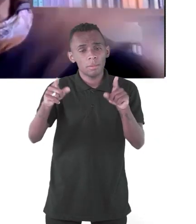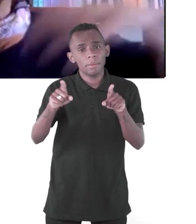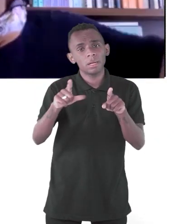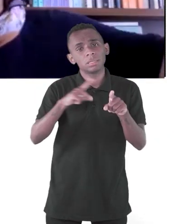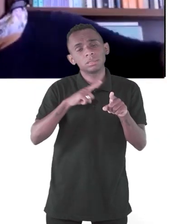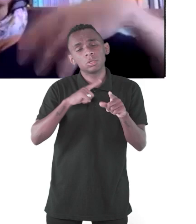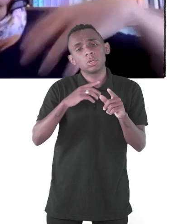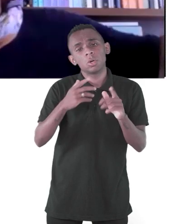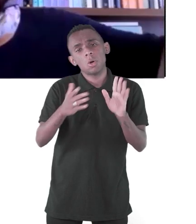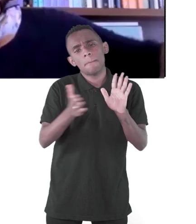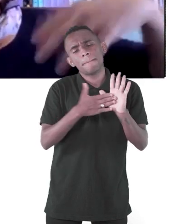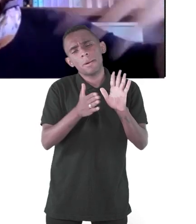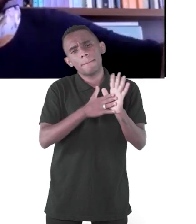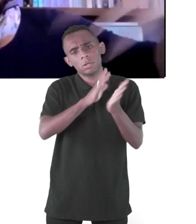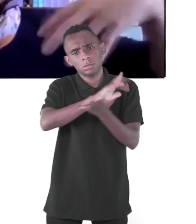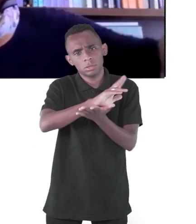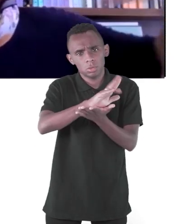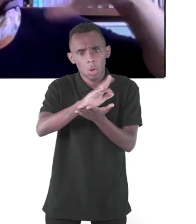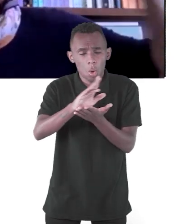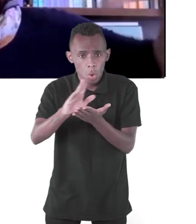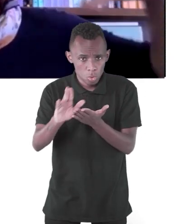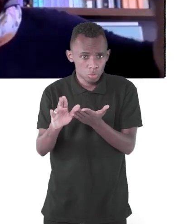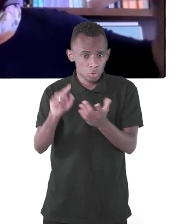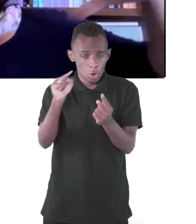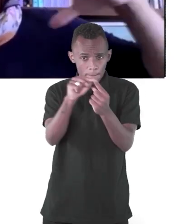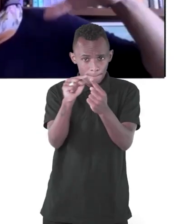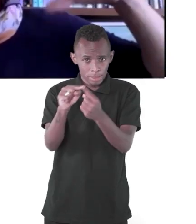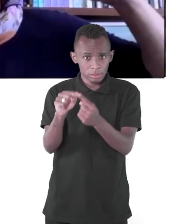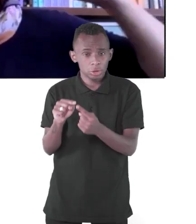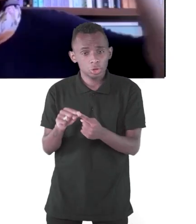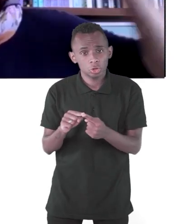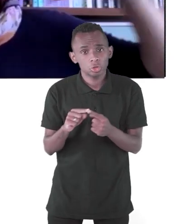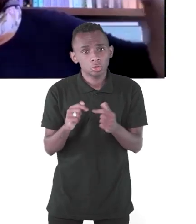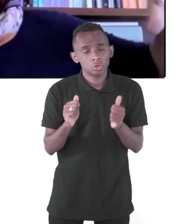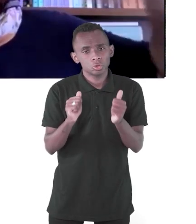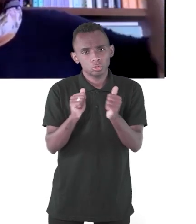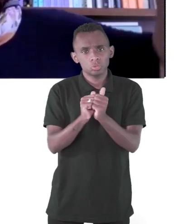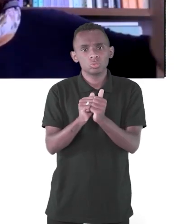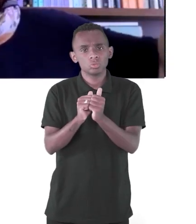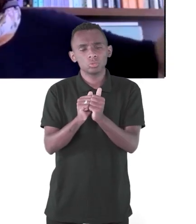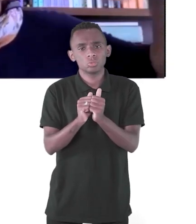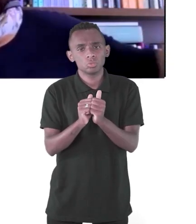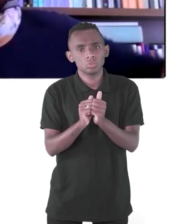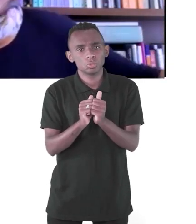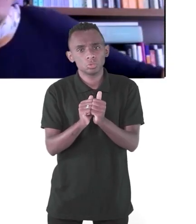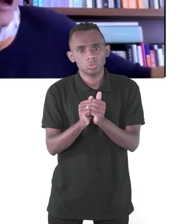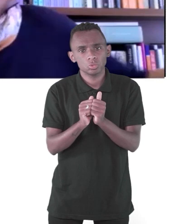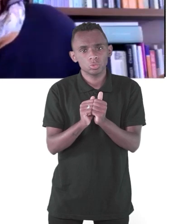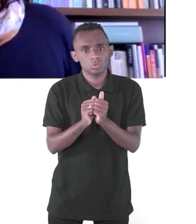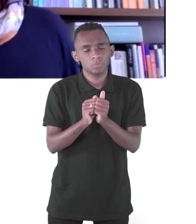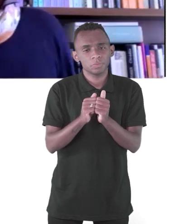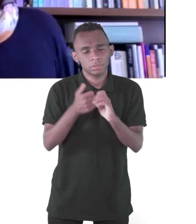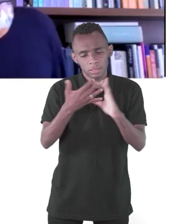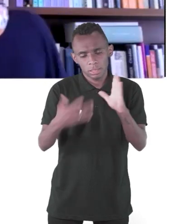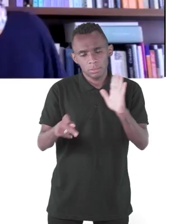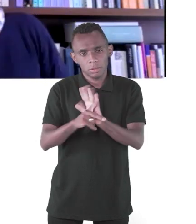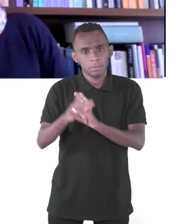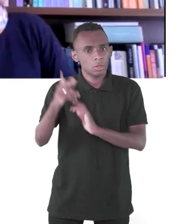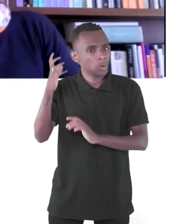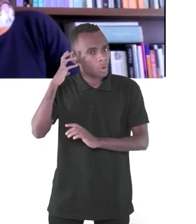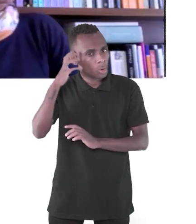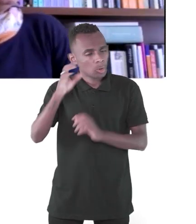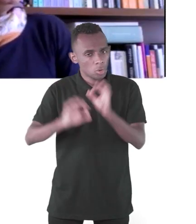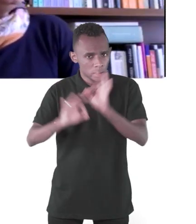colocar outros programas também, sabe, que tivessem um alinhamento com essa postura marginal, né, de fazer